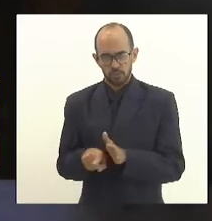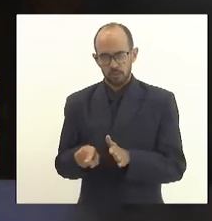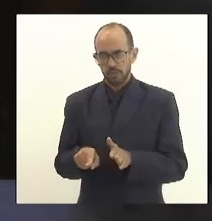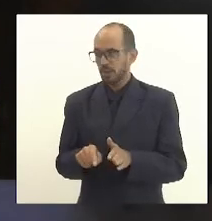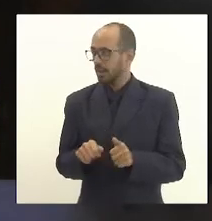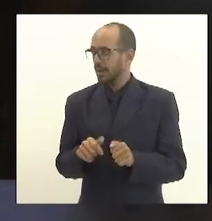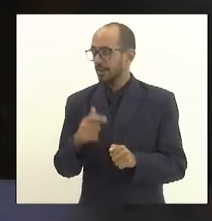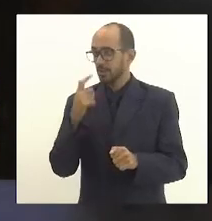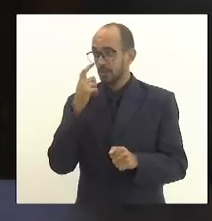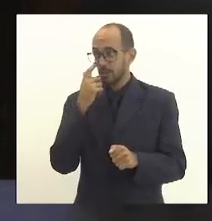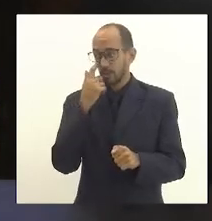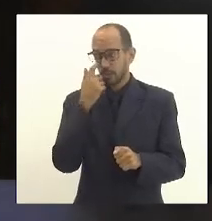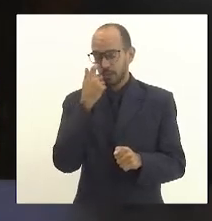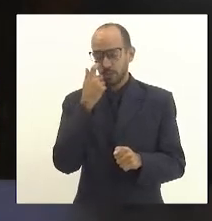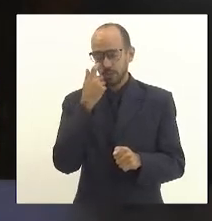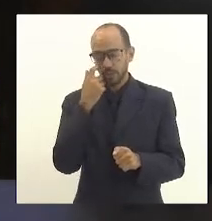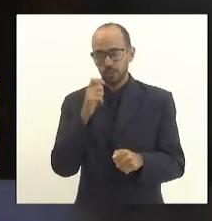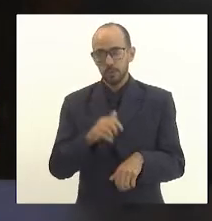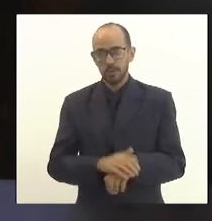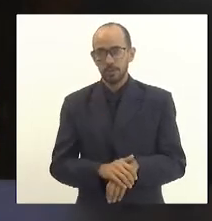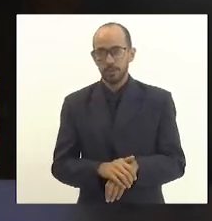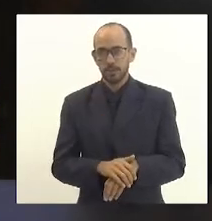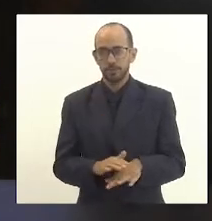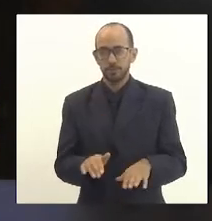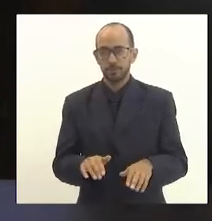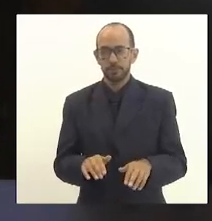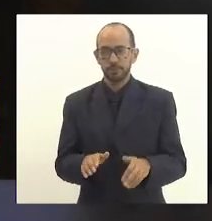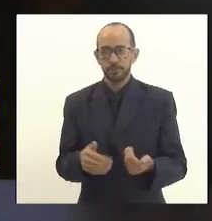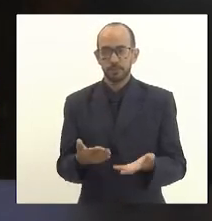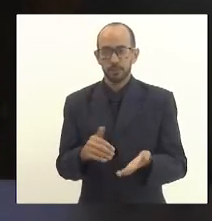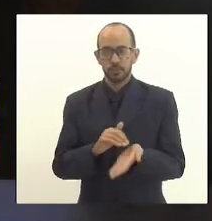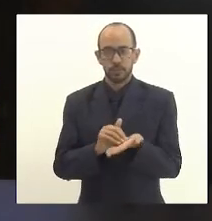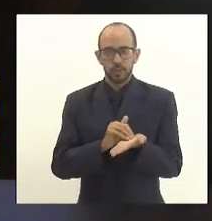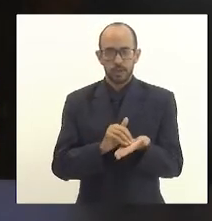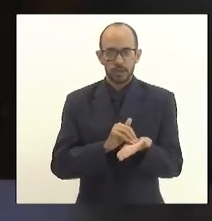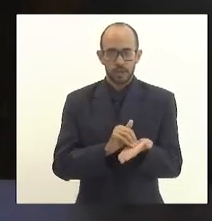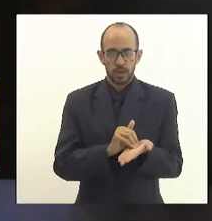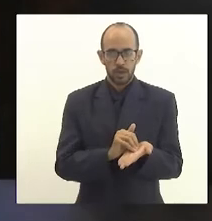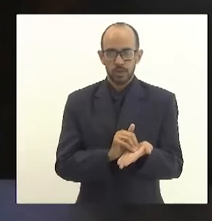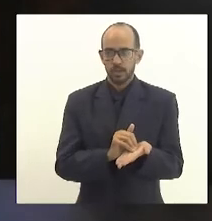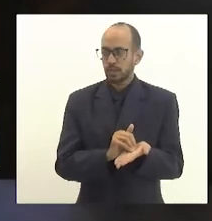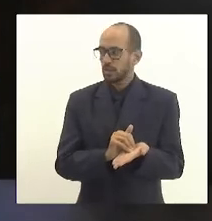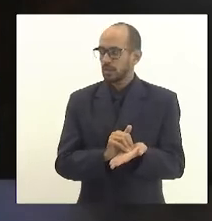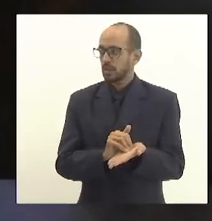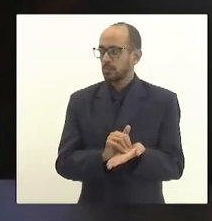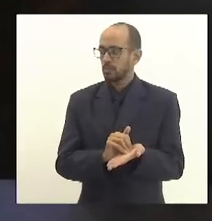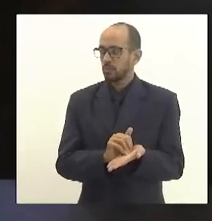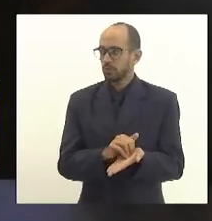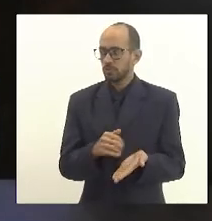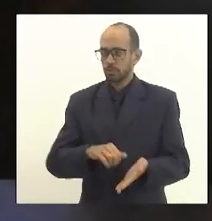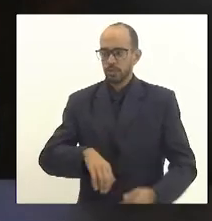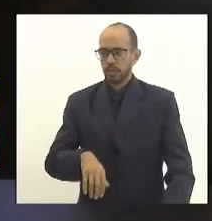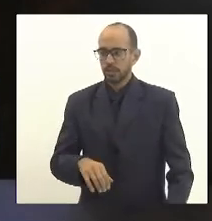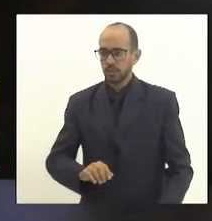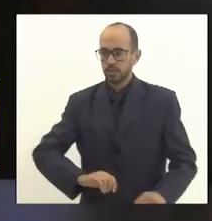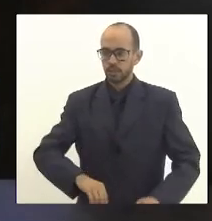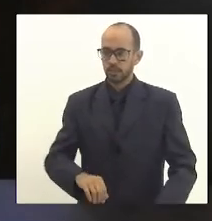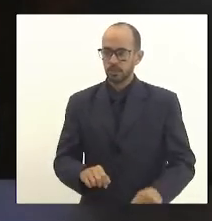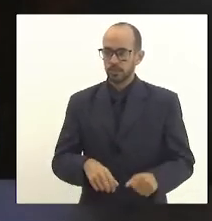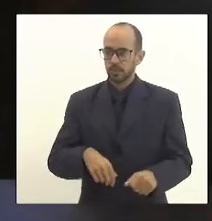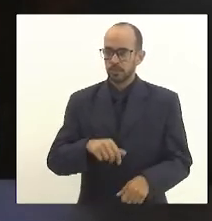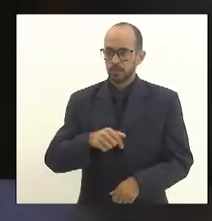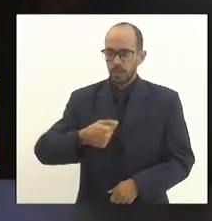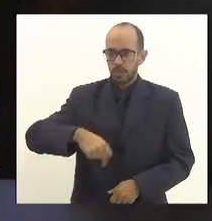mesa. Está conosco também Daiane Aragoso, secretária de convênios da Prefeitura de Queimados,